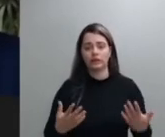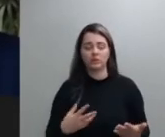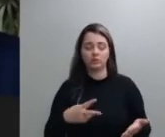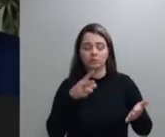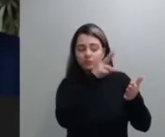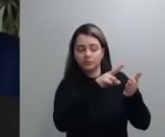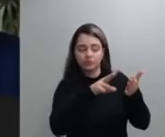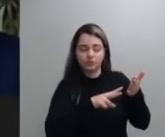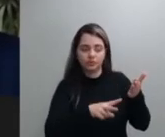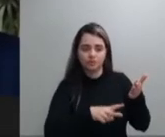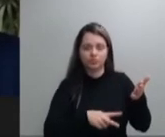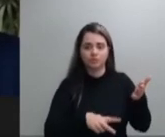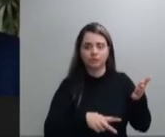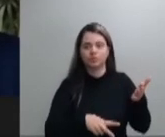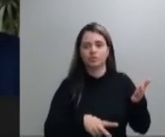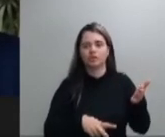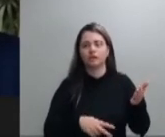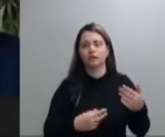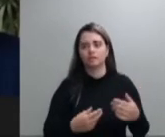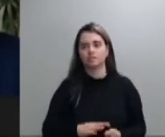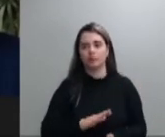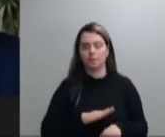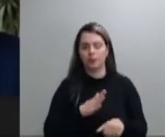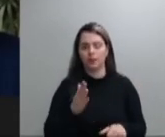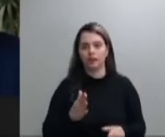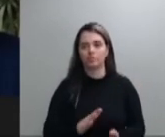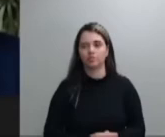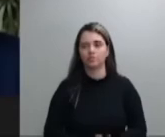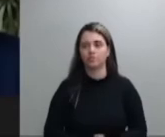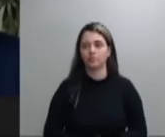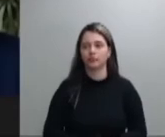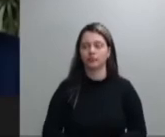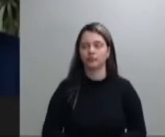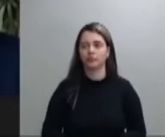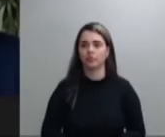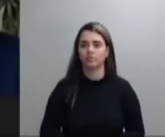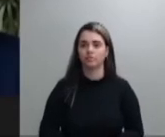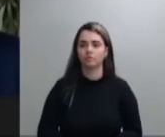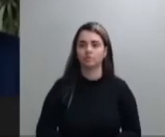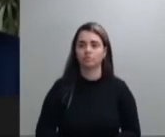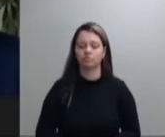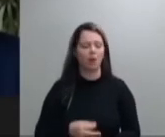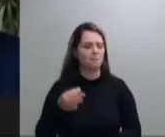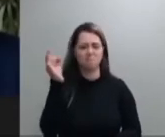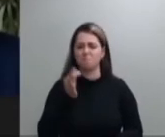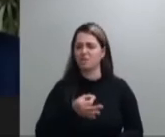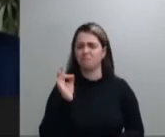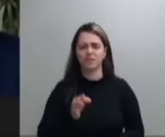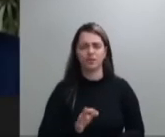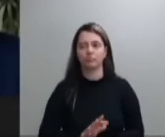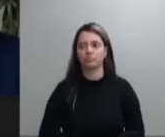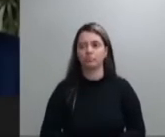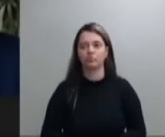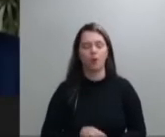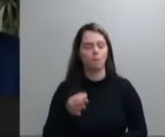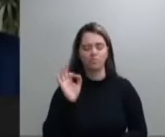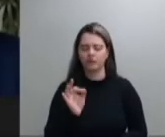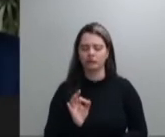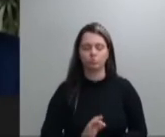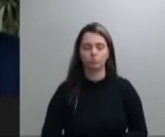maiores análises mas foi também monocrático perfeito porque temos em marco né perfeito